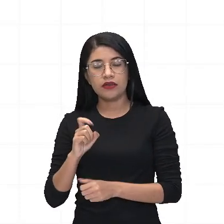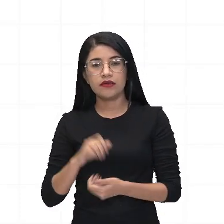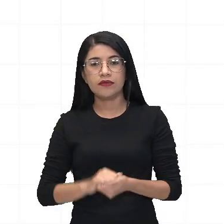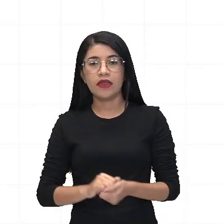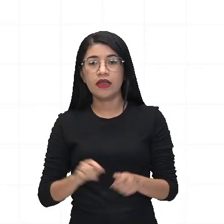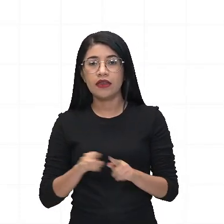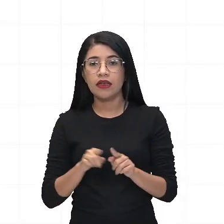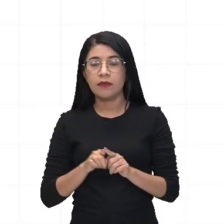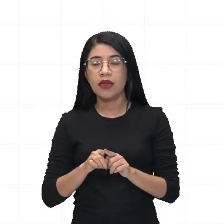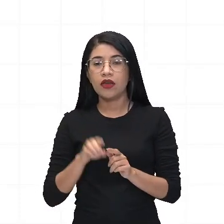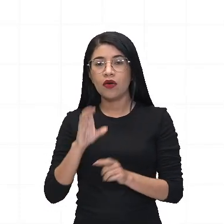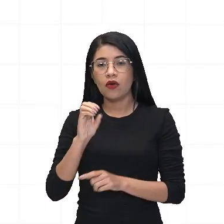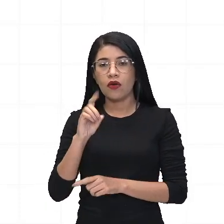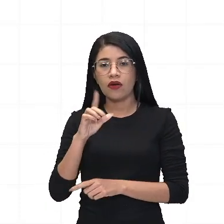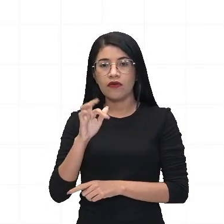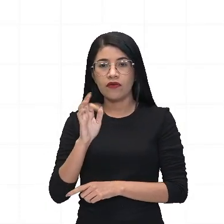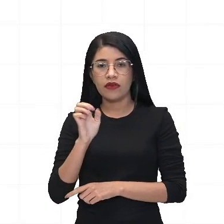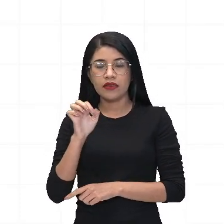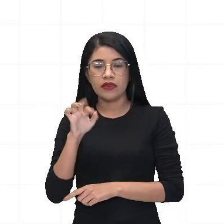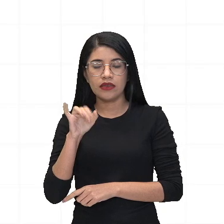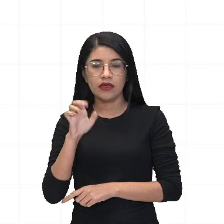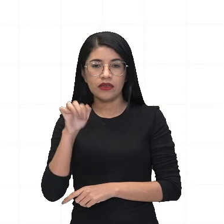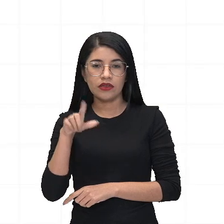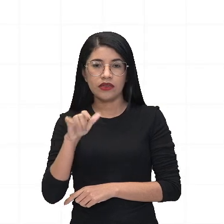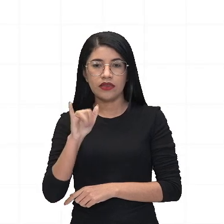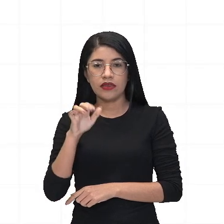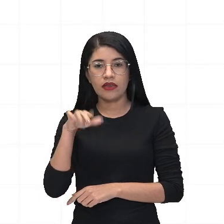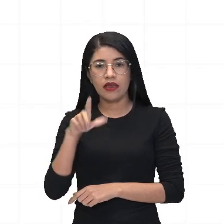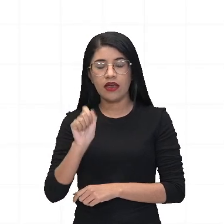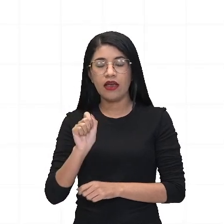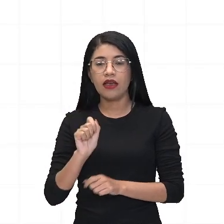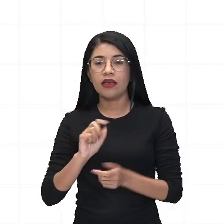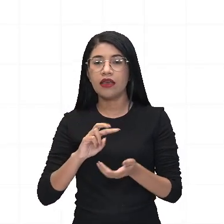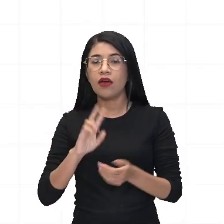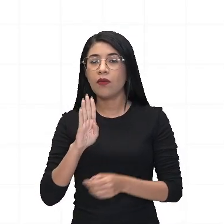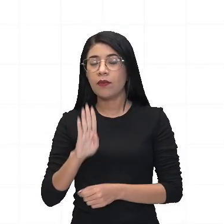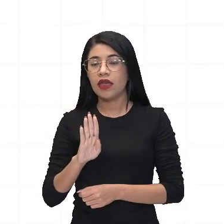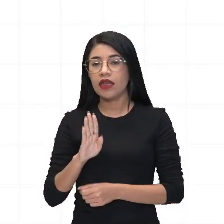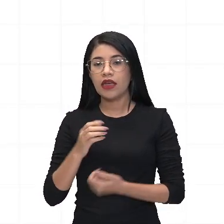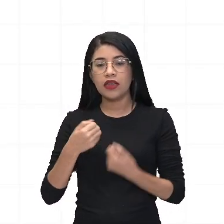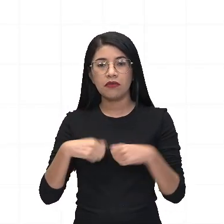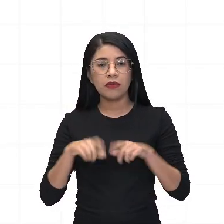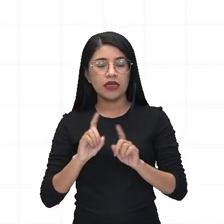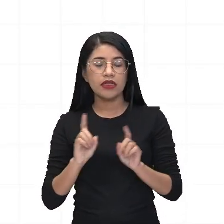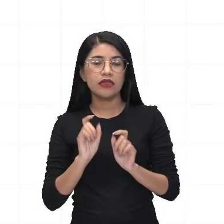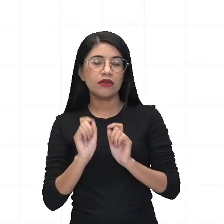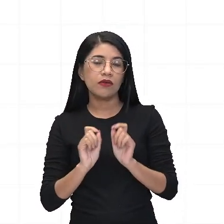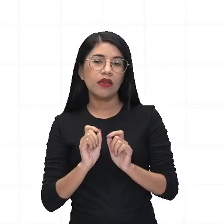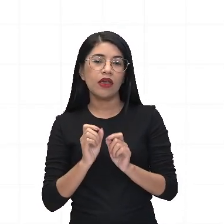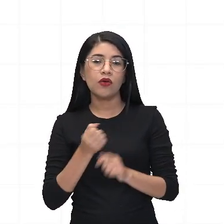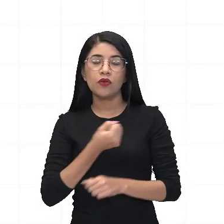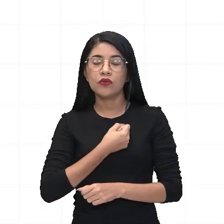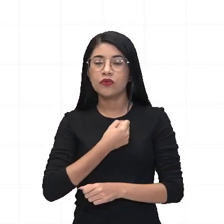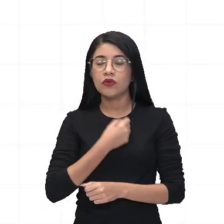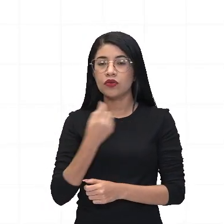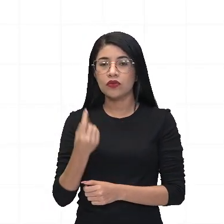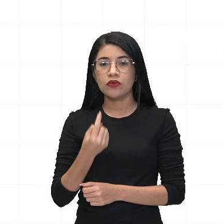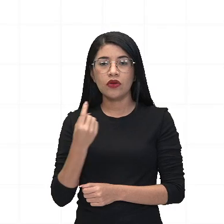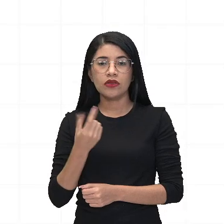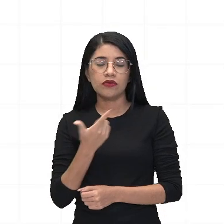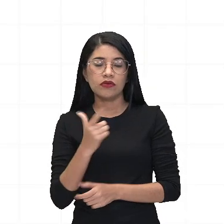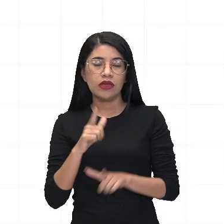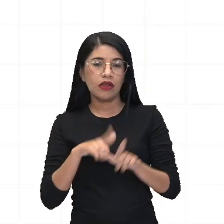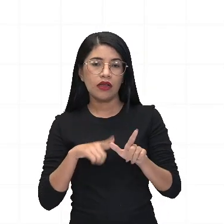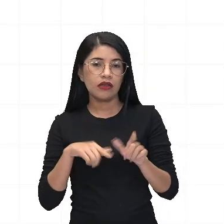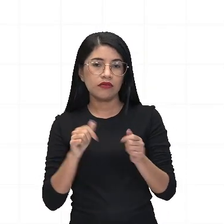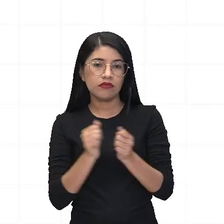coeficiente linear, que é o b, né? O termo que é independente, sempre vai ser um número que não vai estar ligado a nenhuma